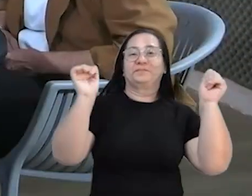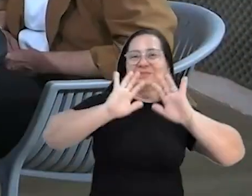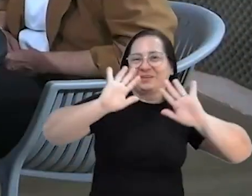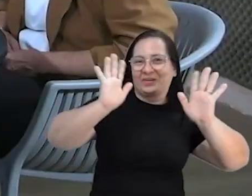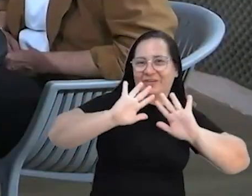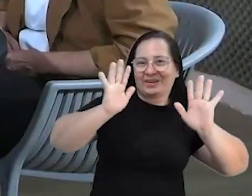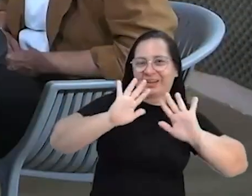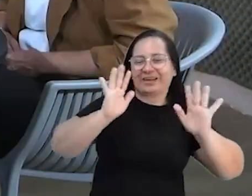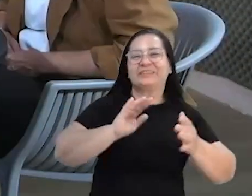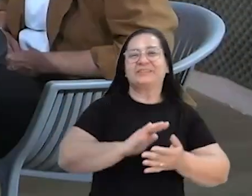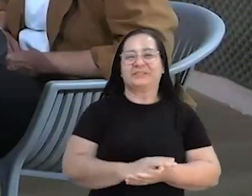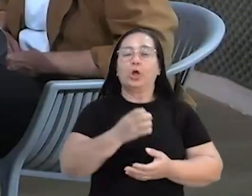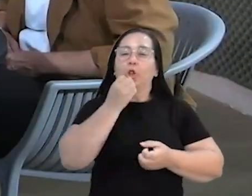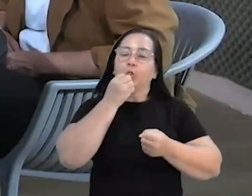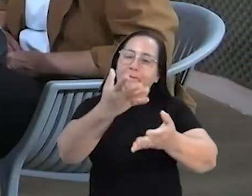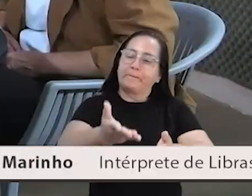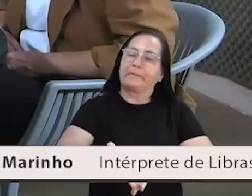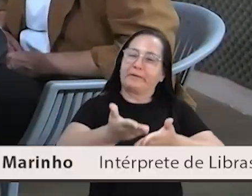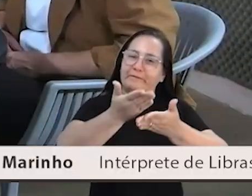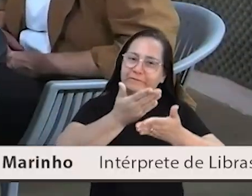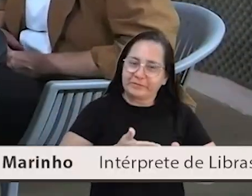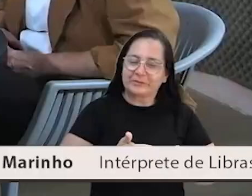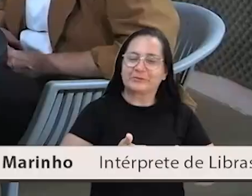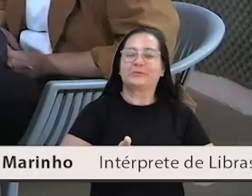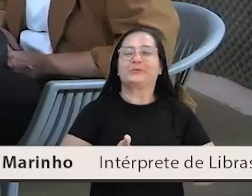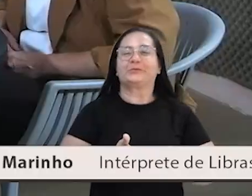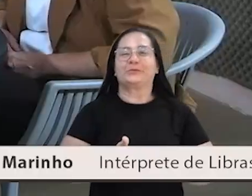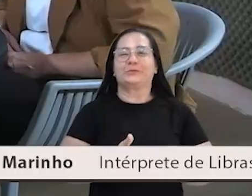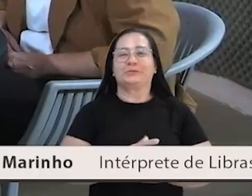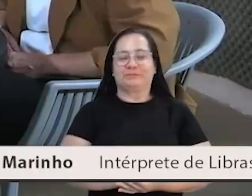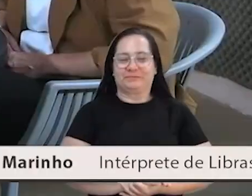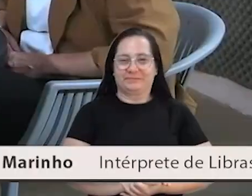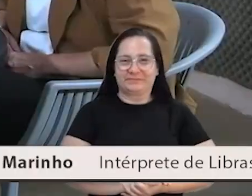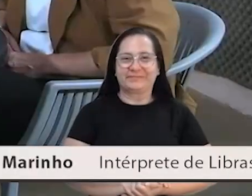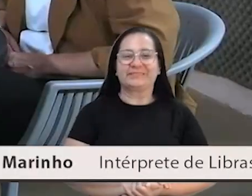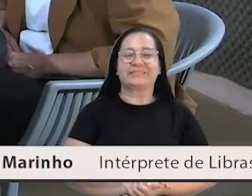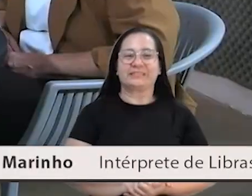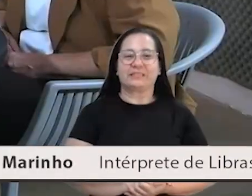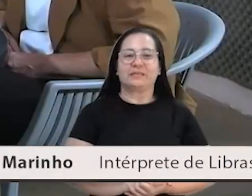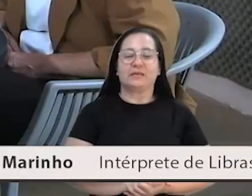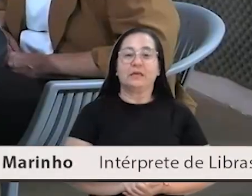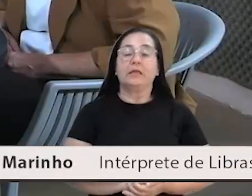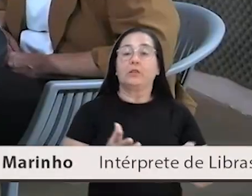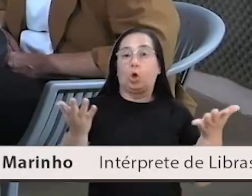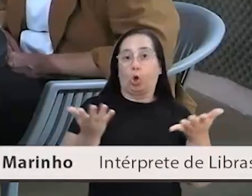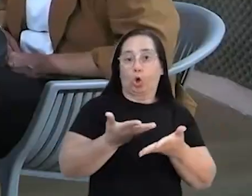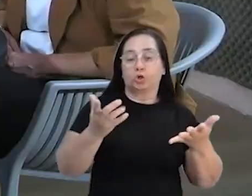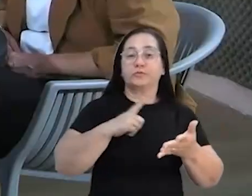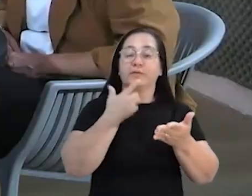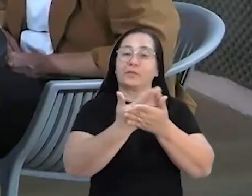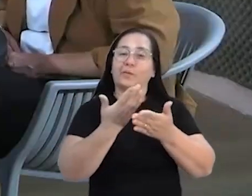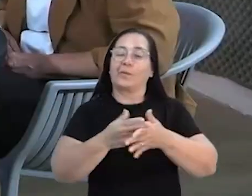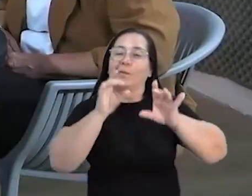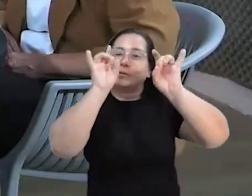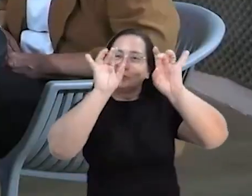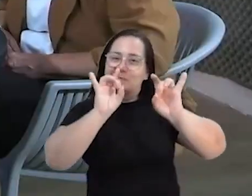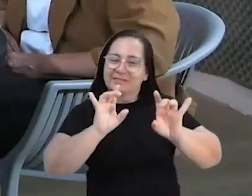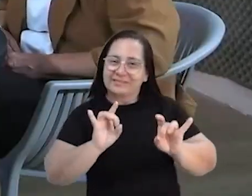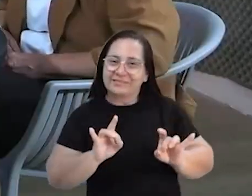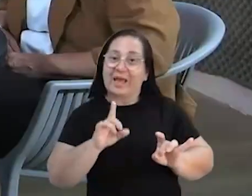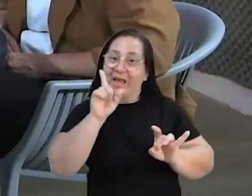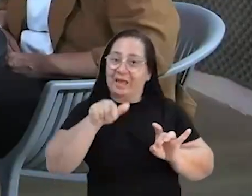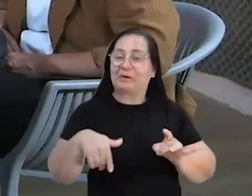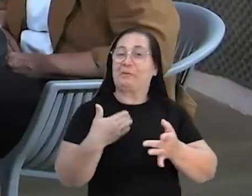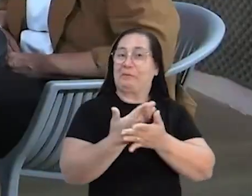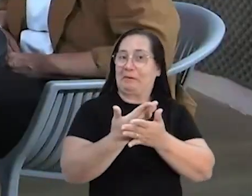Olá, estudantes! Sejam todos bem-vindos e bem-vindas, bem-vindes. Hoje a gente vai ter uma aula especial, é um